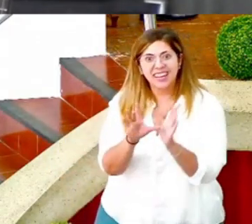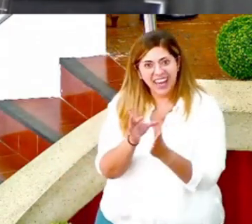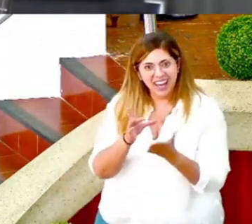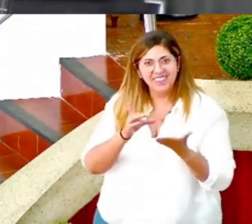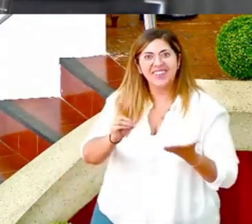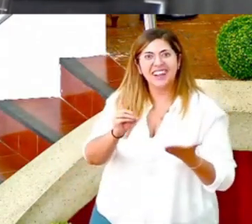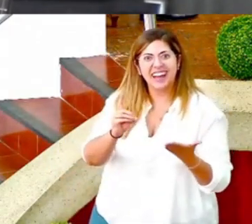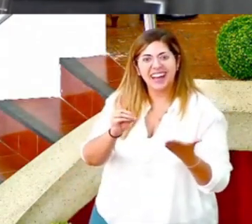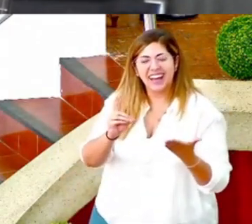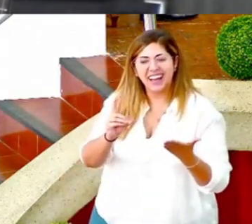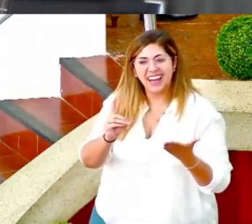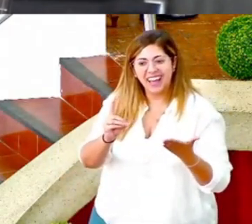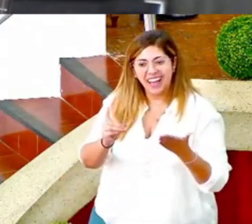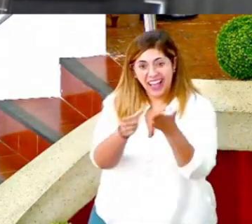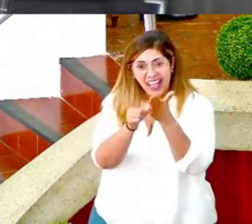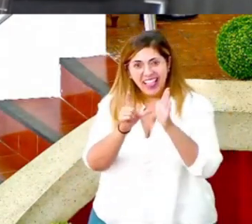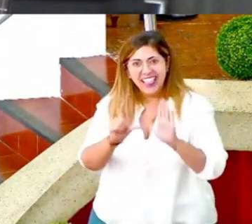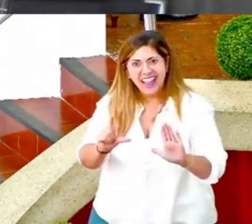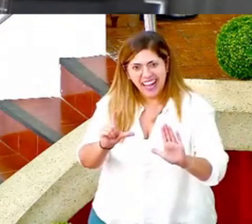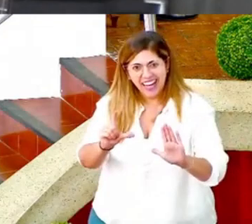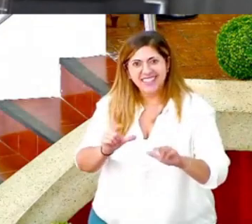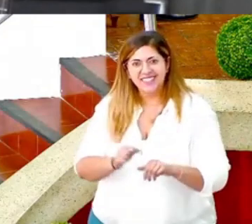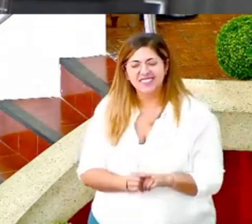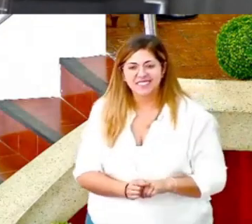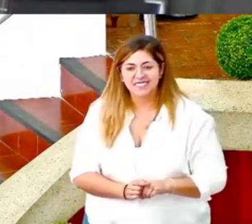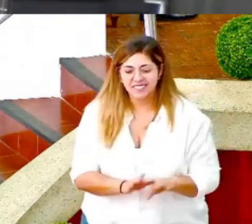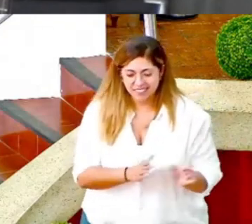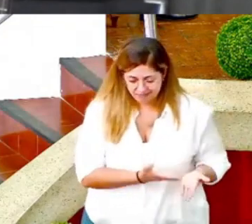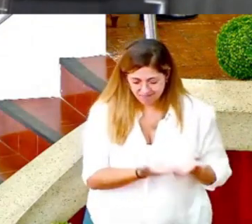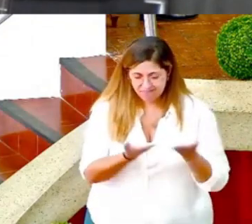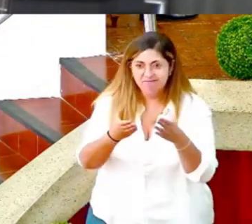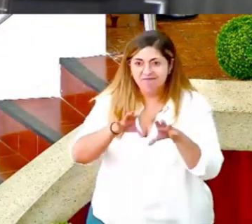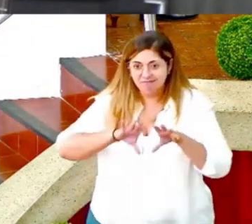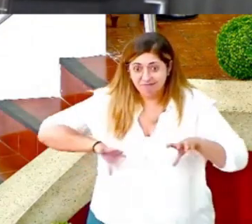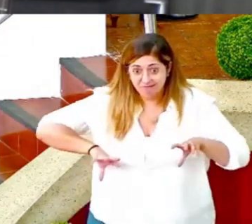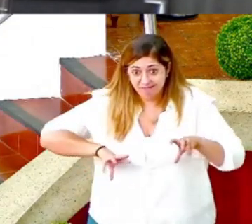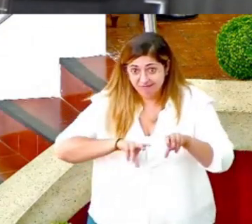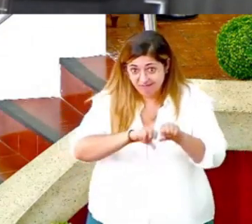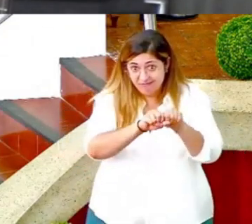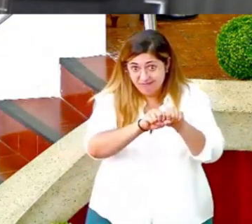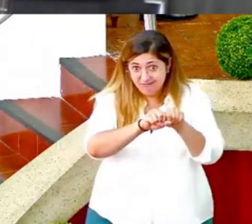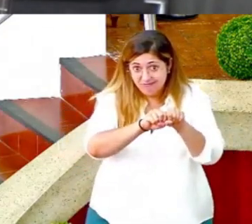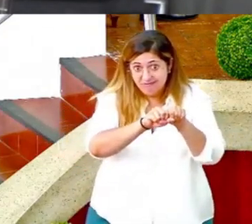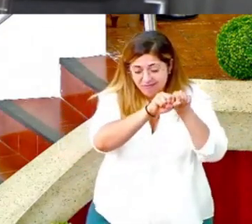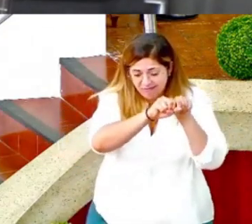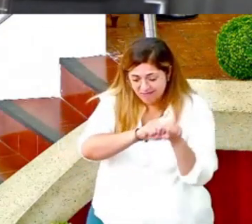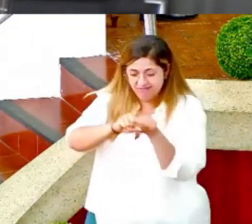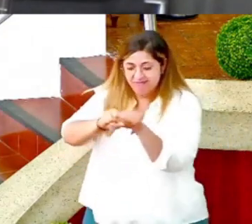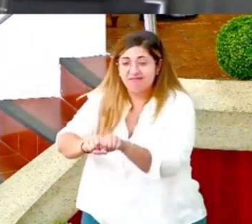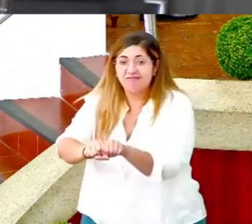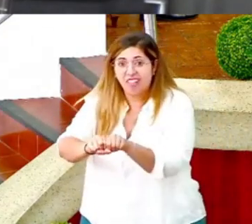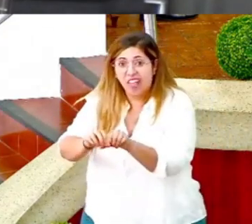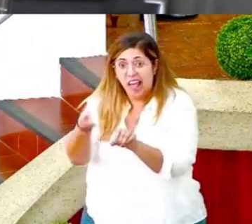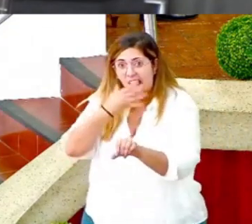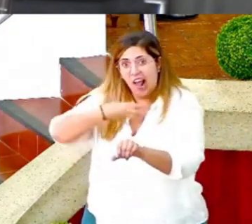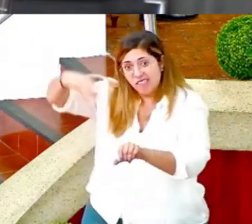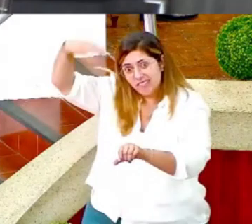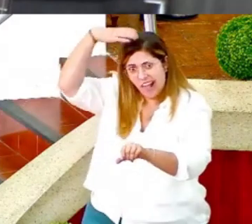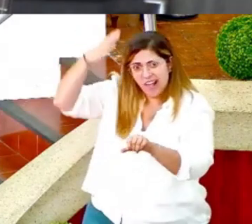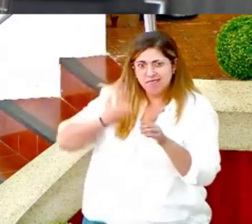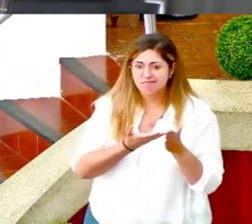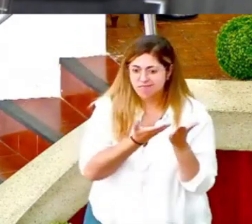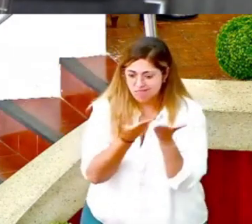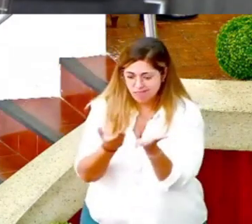Senhor. Ilquias entregou o livro a Safã, este o leu. Então o escrivão Safã veio ter com o rei, que